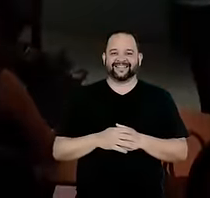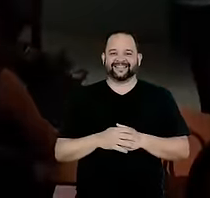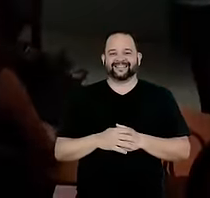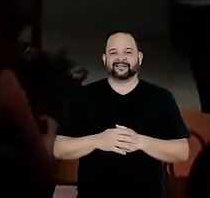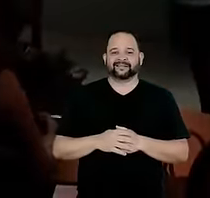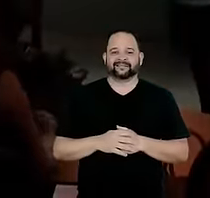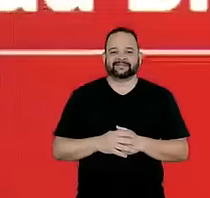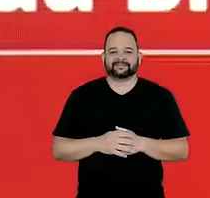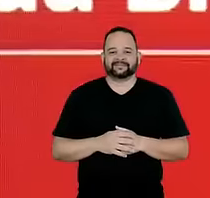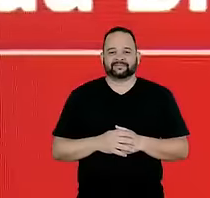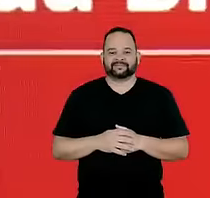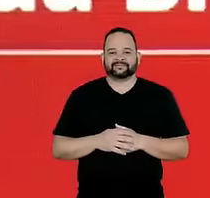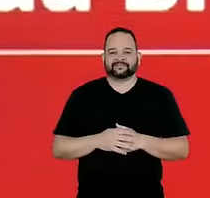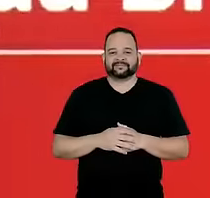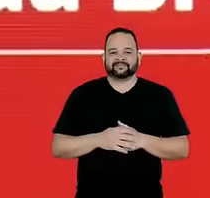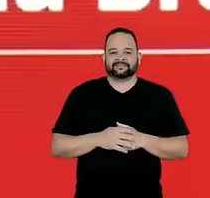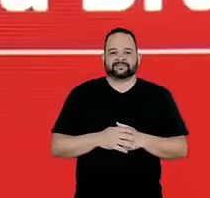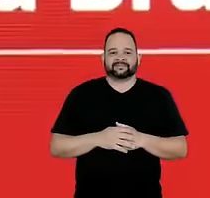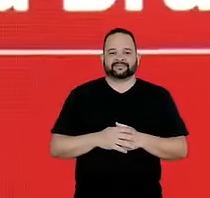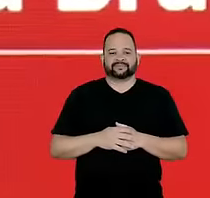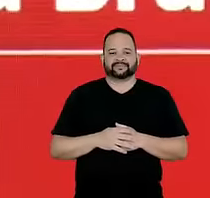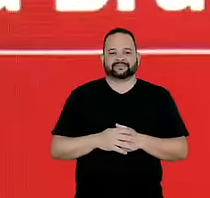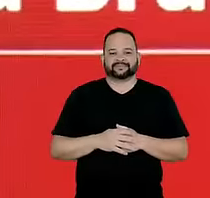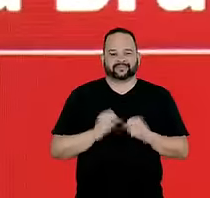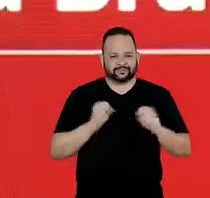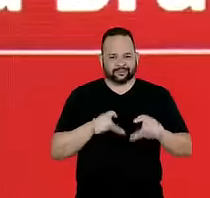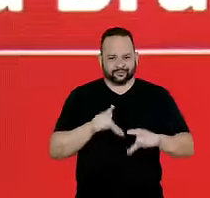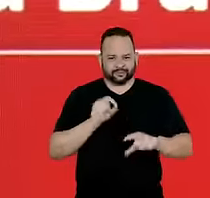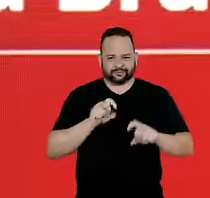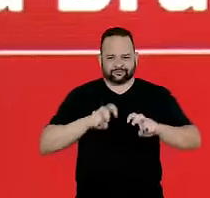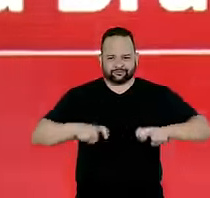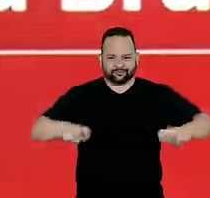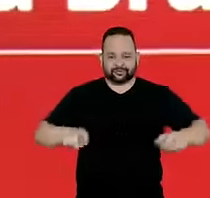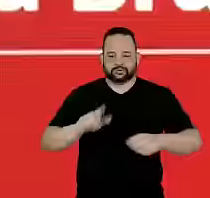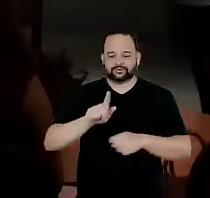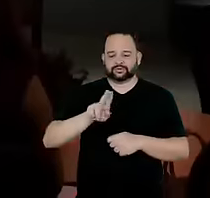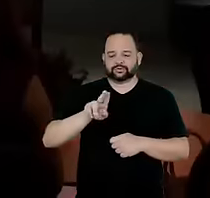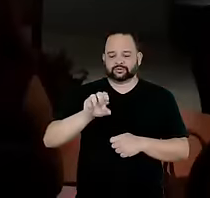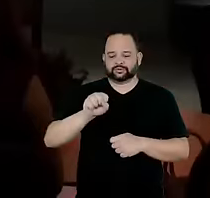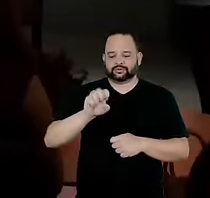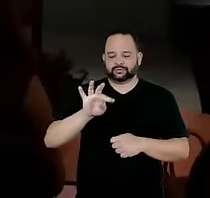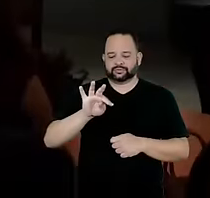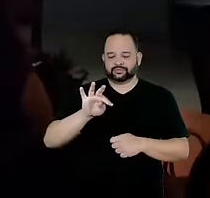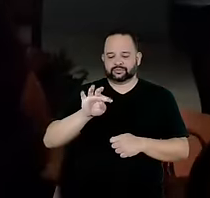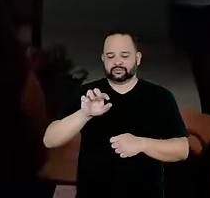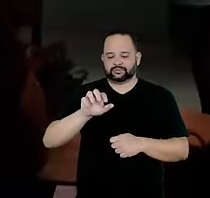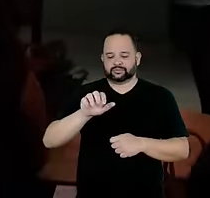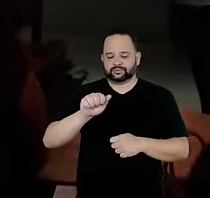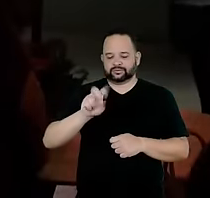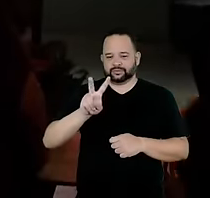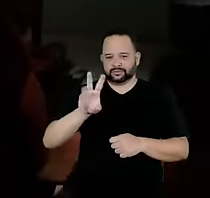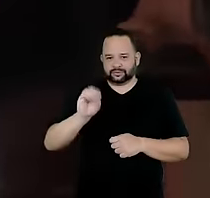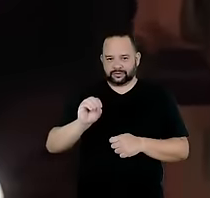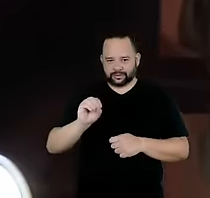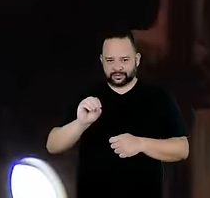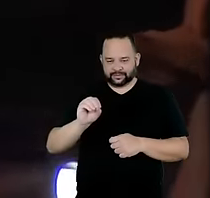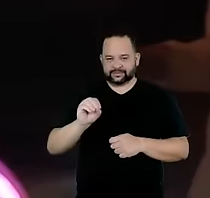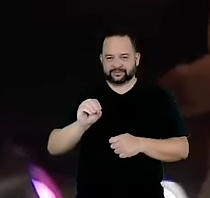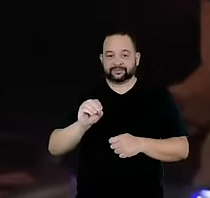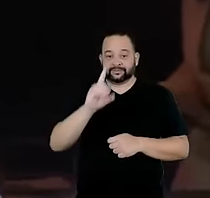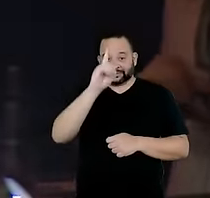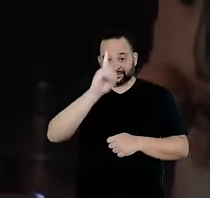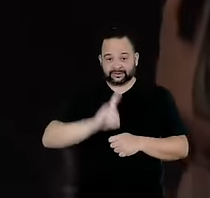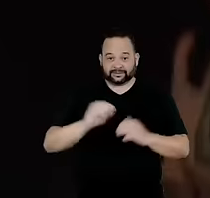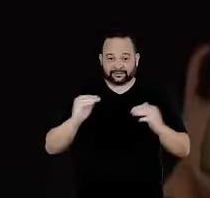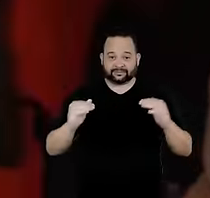bem pode escolher Gustavo Salomão que é c da nor asset Management Obrigada